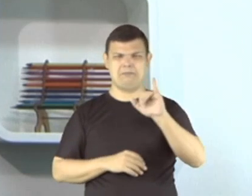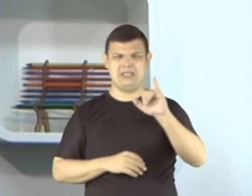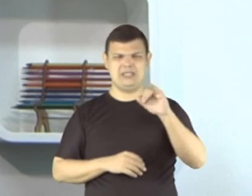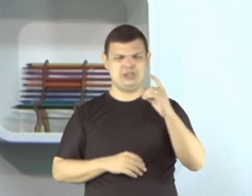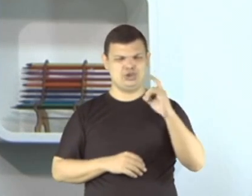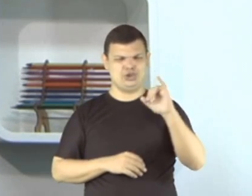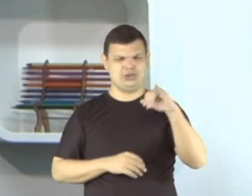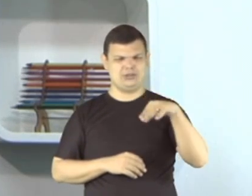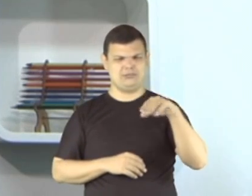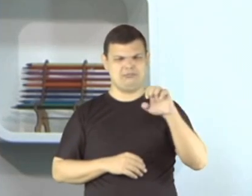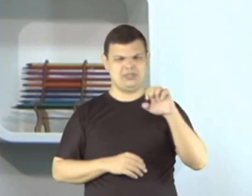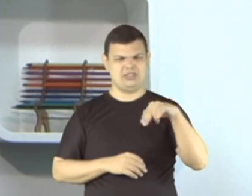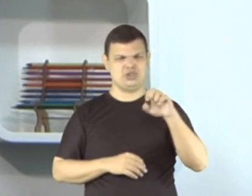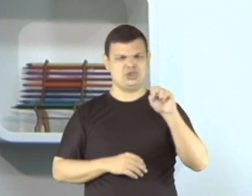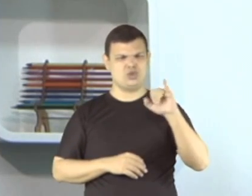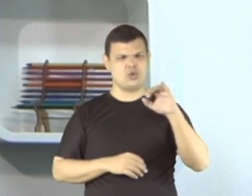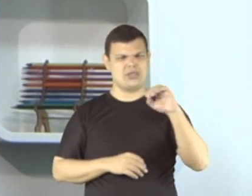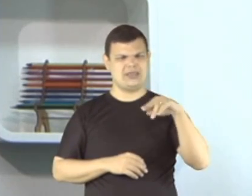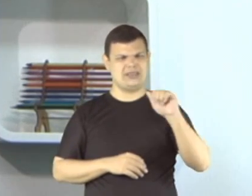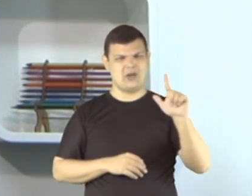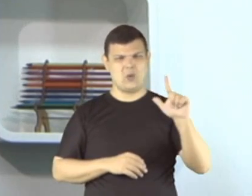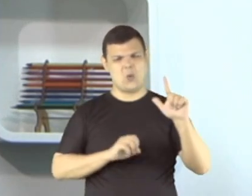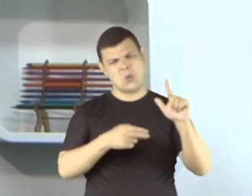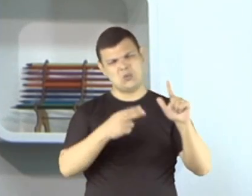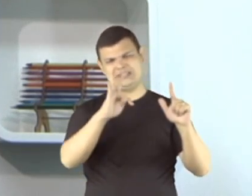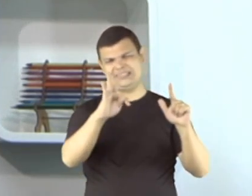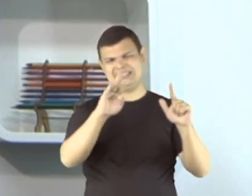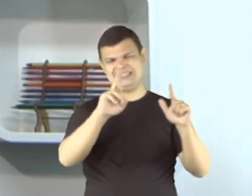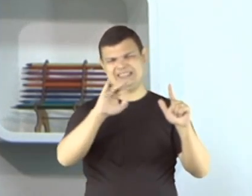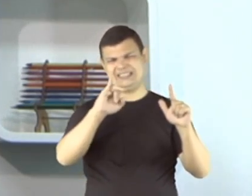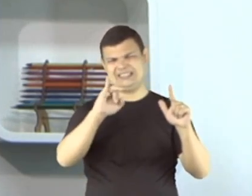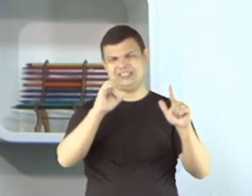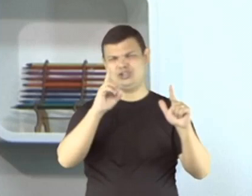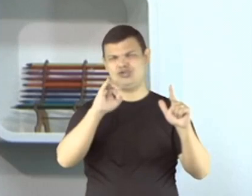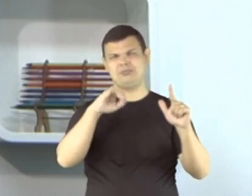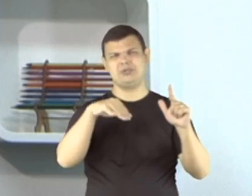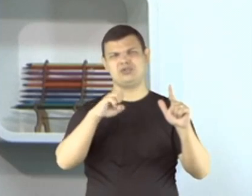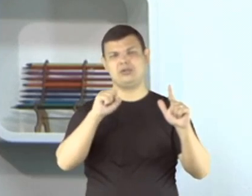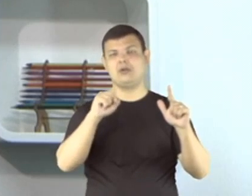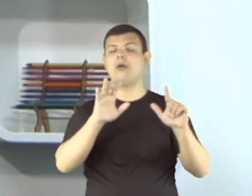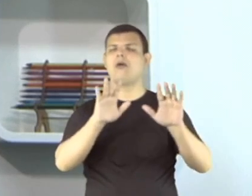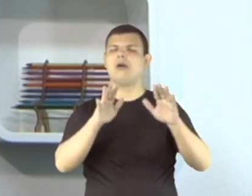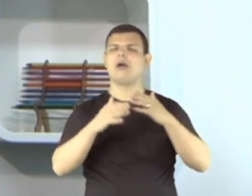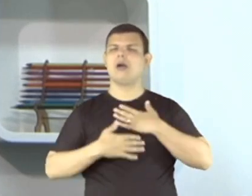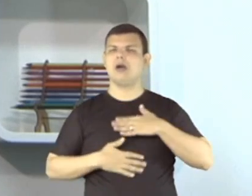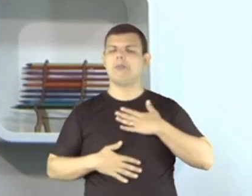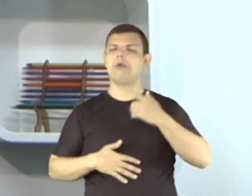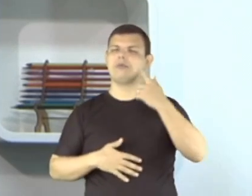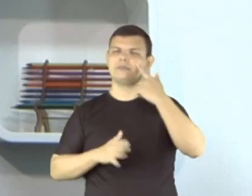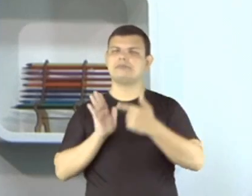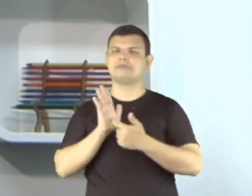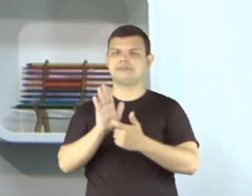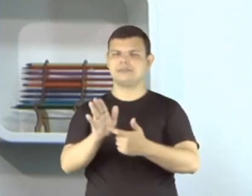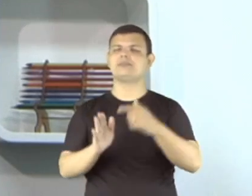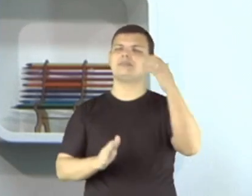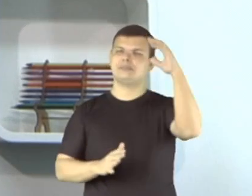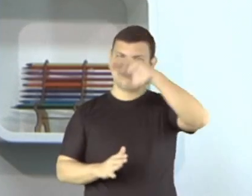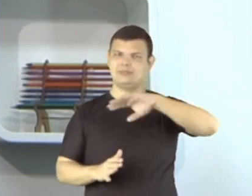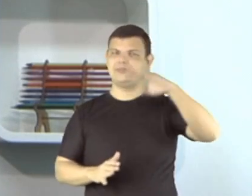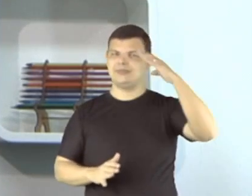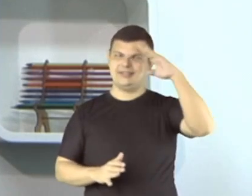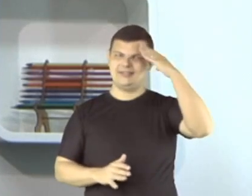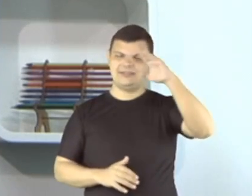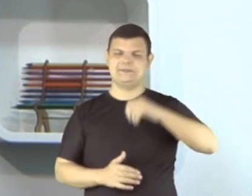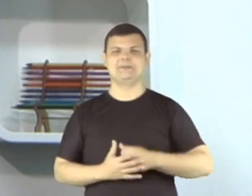bidimensional e tridimensional. Vai ficar muito fácil da gente perceber através da ilustração aqui no slide que eu vou mostrar para